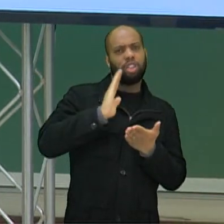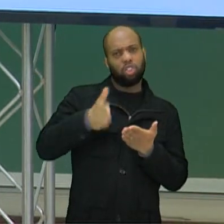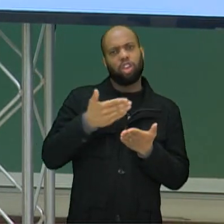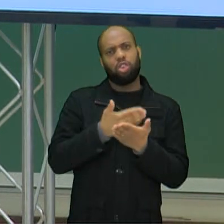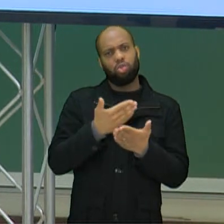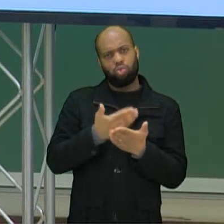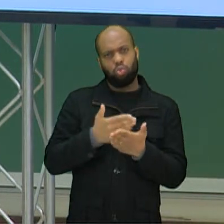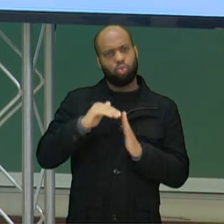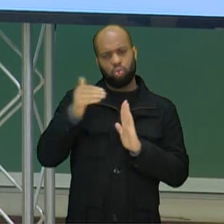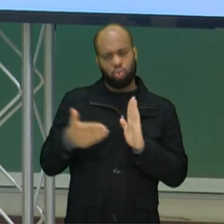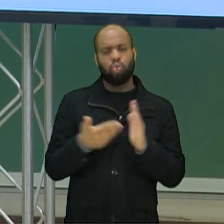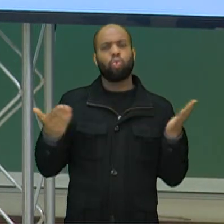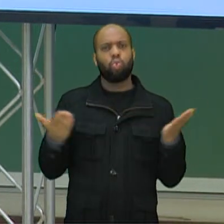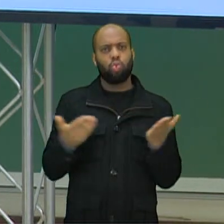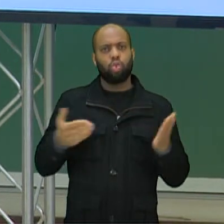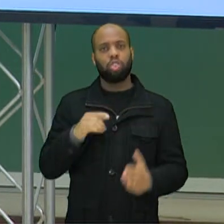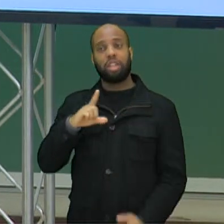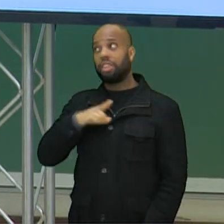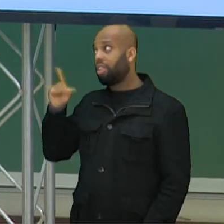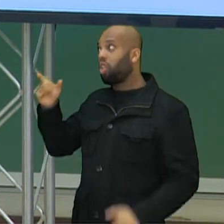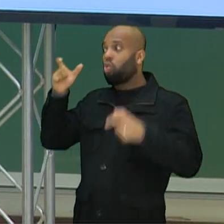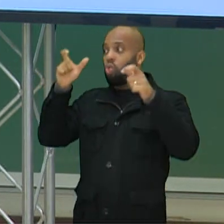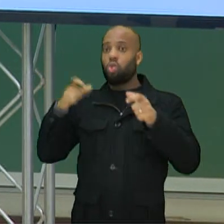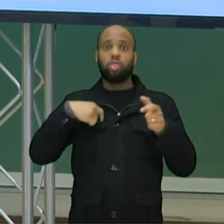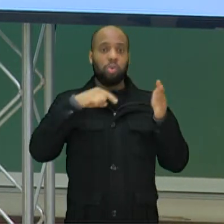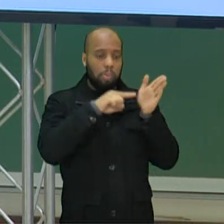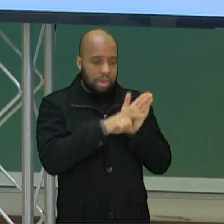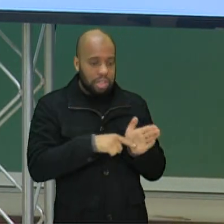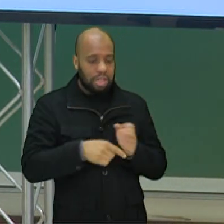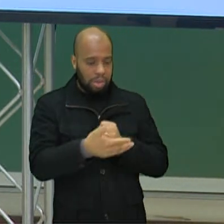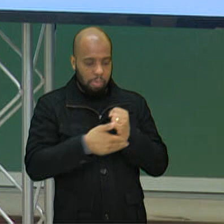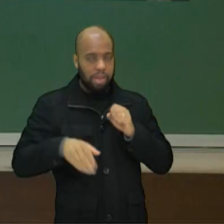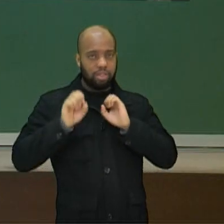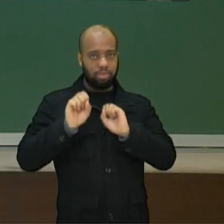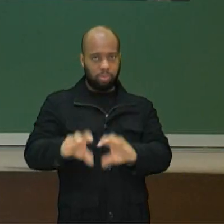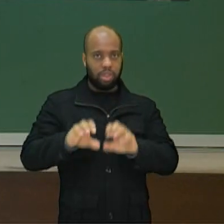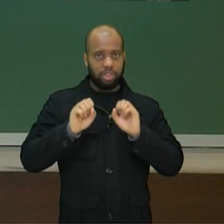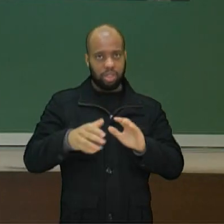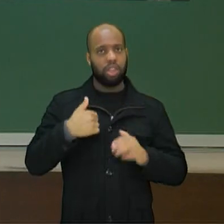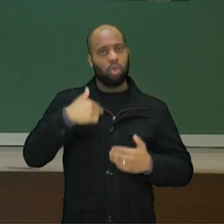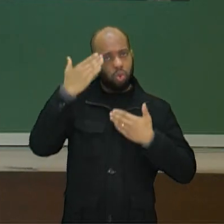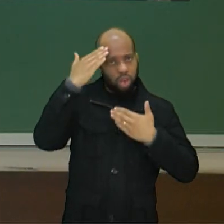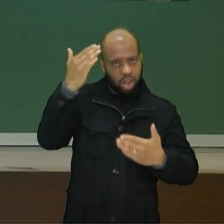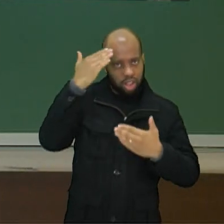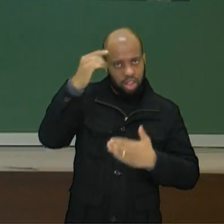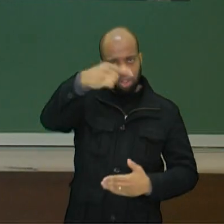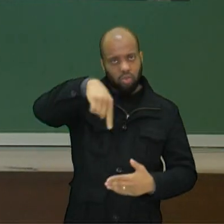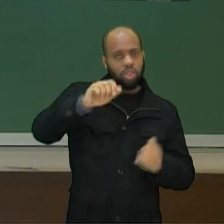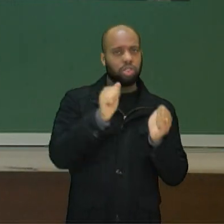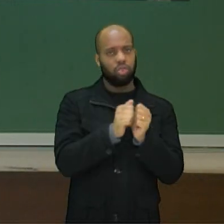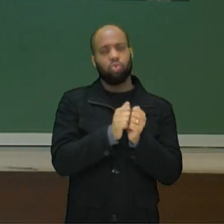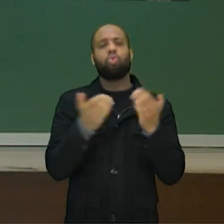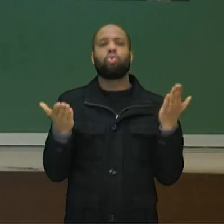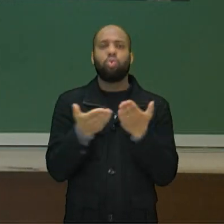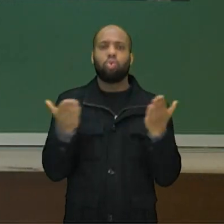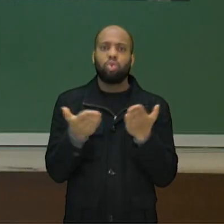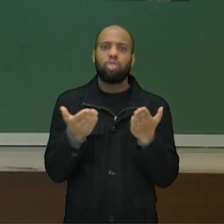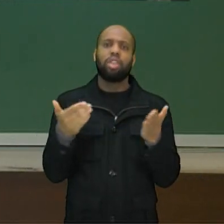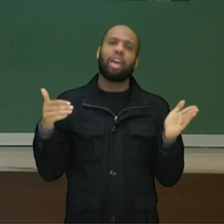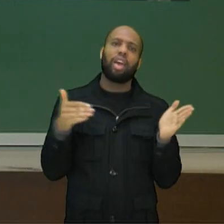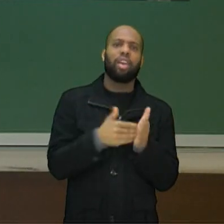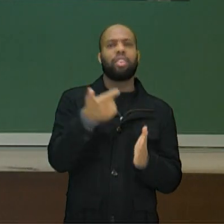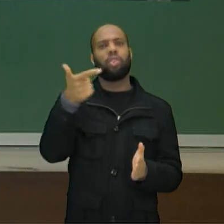aula. Aqui estão as referências utilizadas como base para a elaboração dessa aula. Eu agradeço muito a sua participação